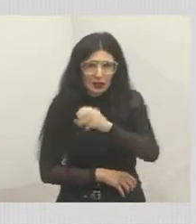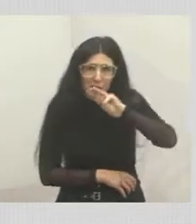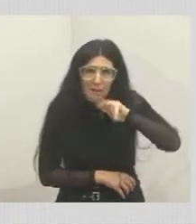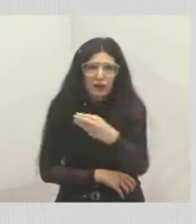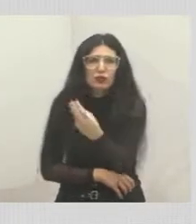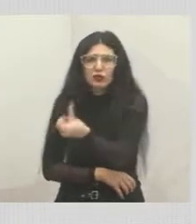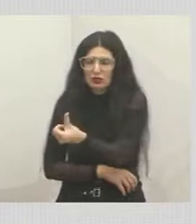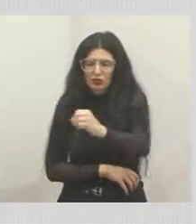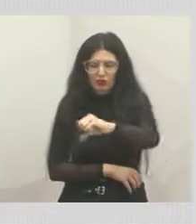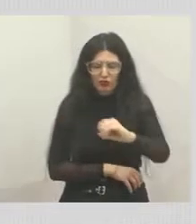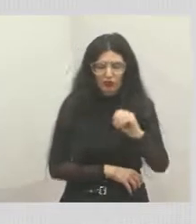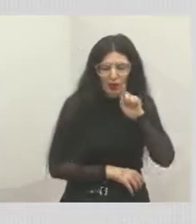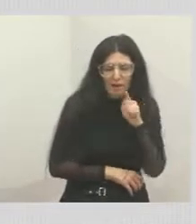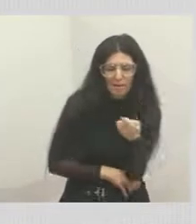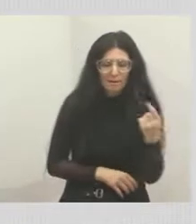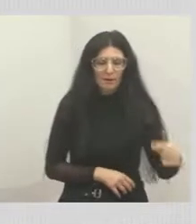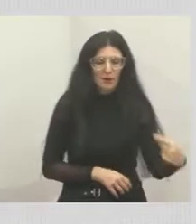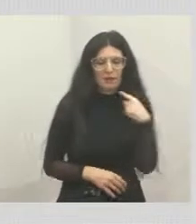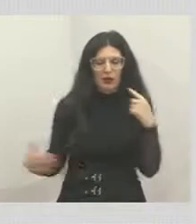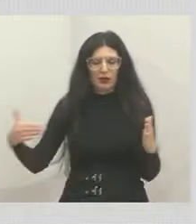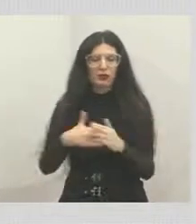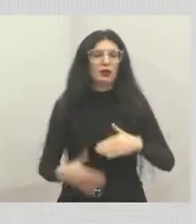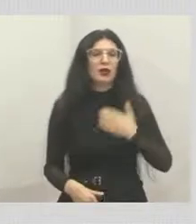6.690.000, a um percentual de